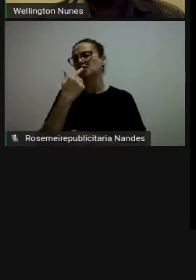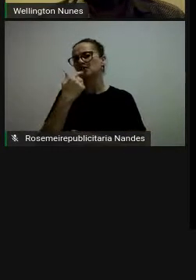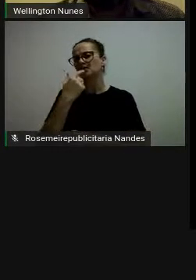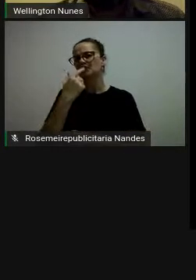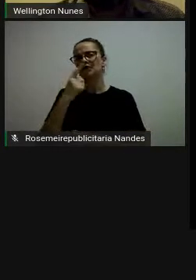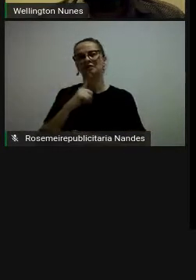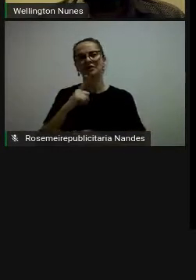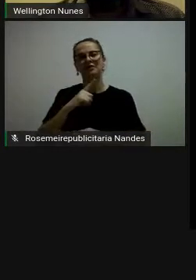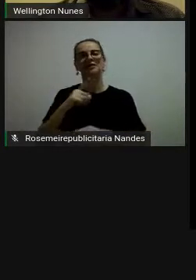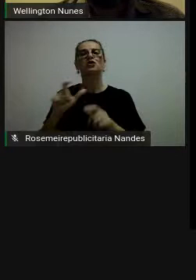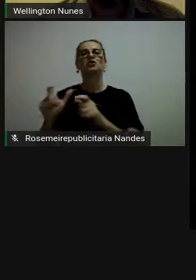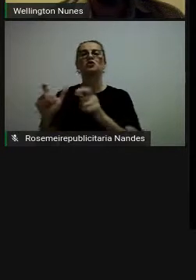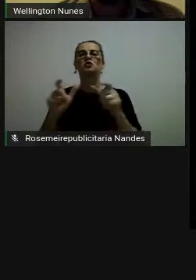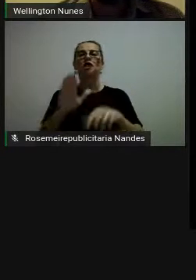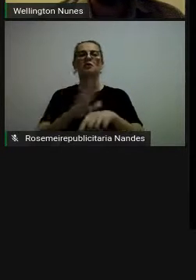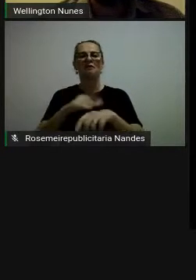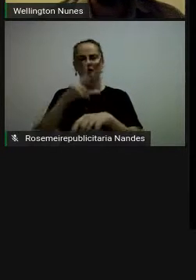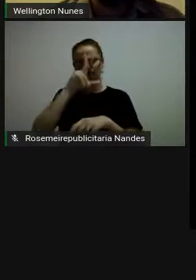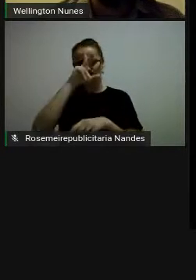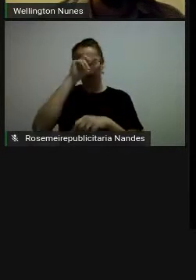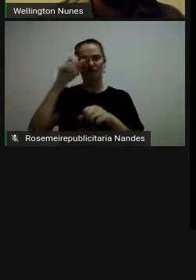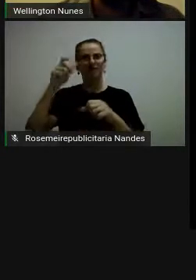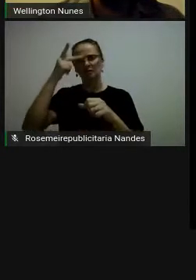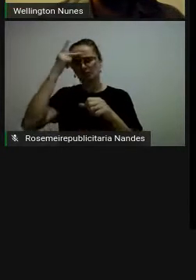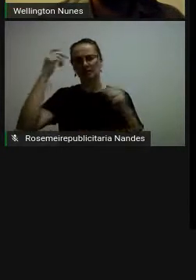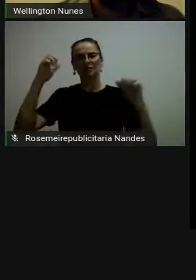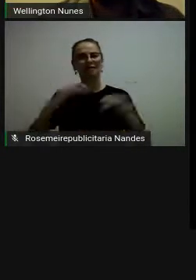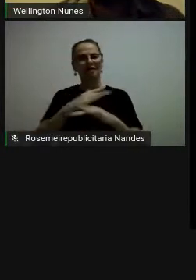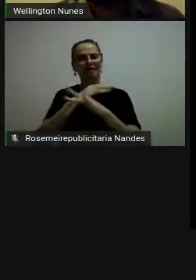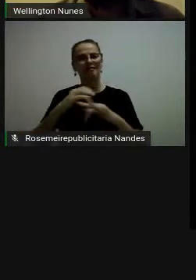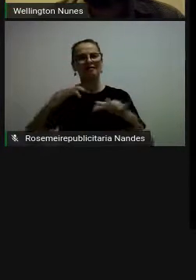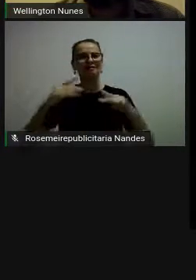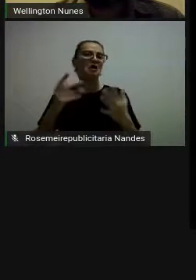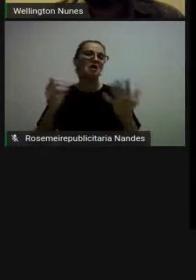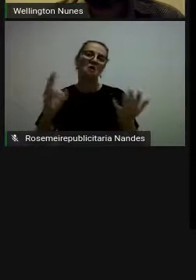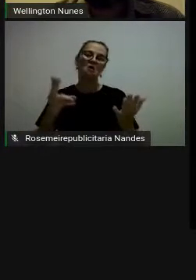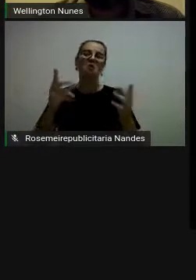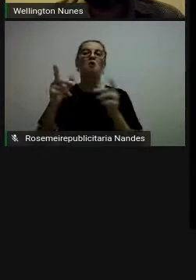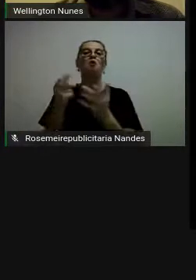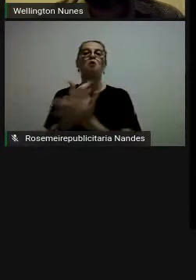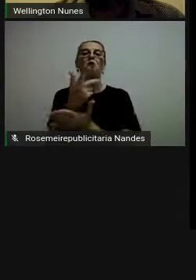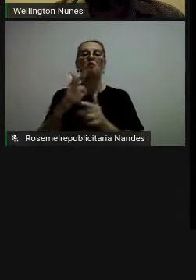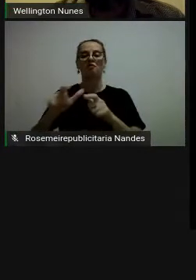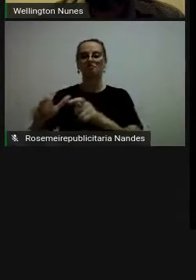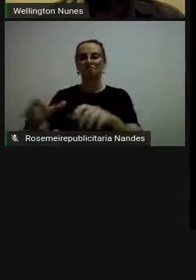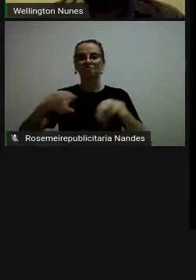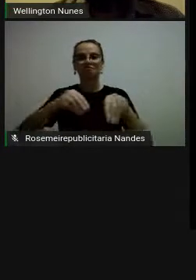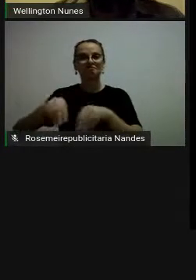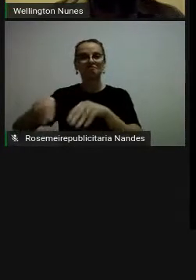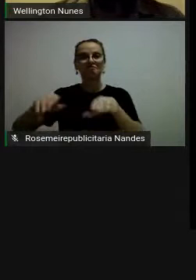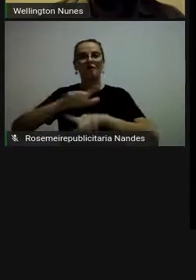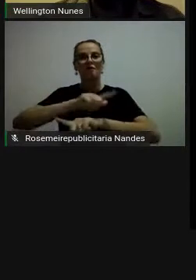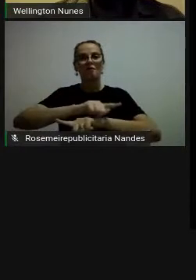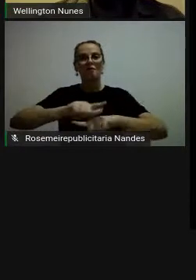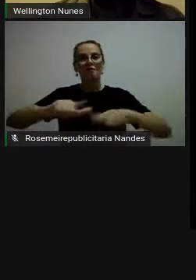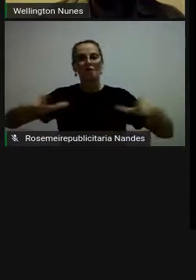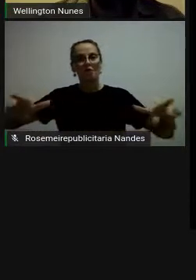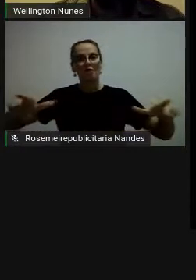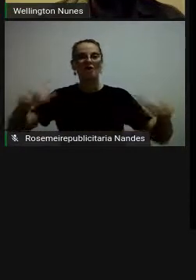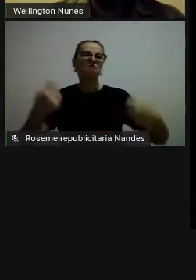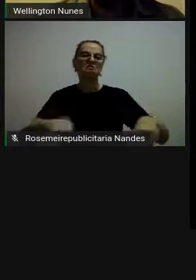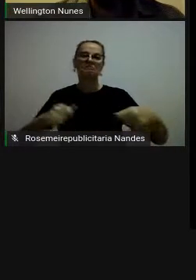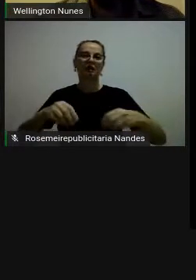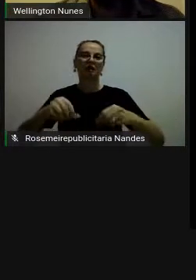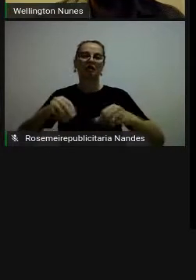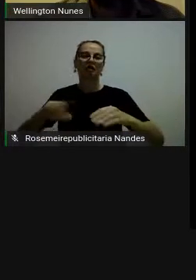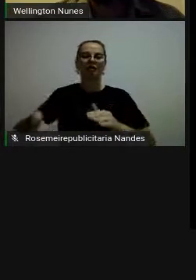mais acentuada. No caso, quem comprar o lote mais plano não vai ter que aterrar. Quem comprar o